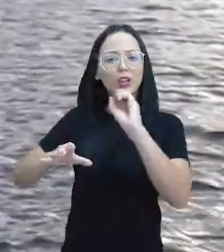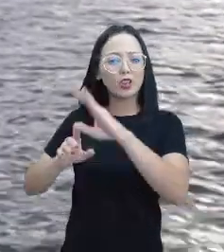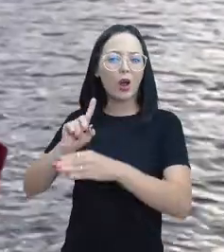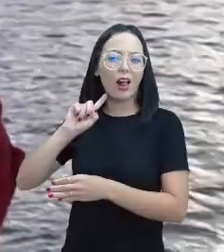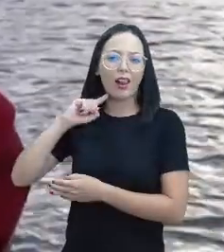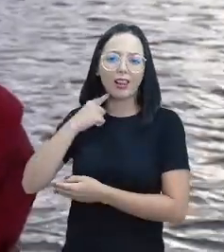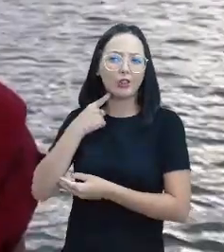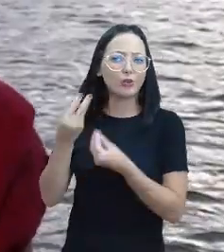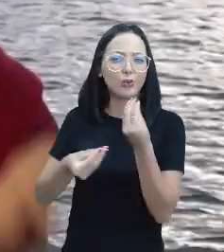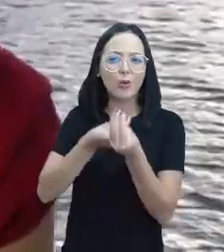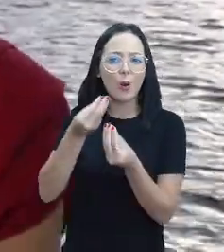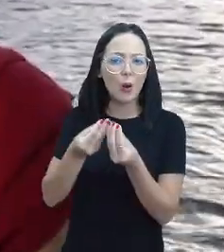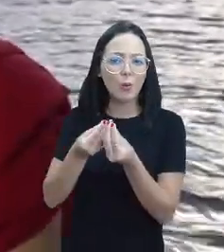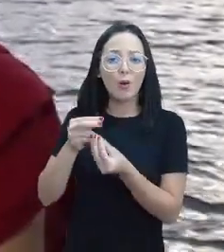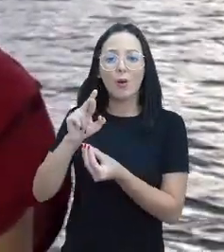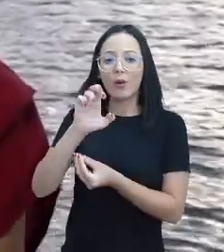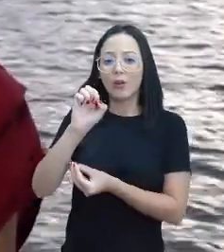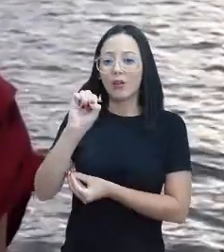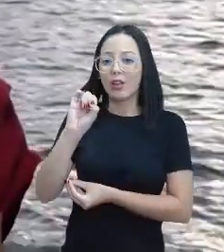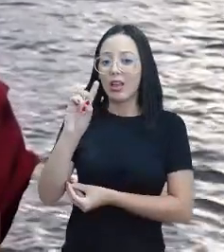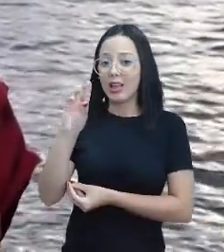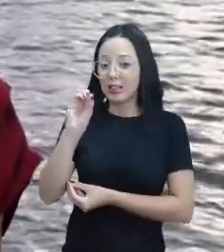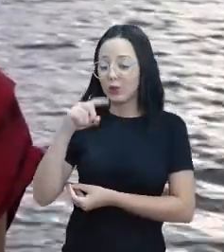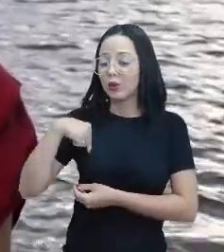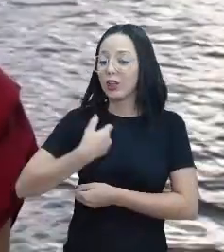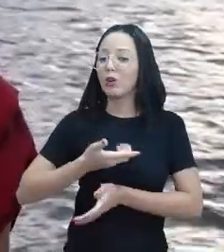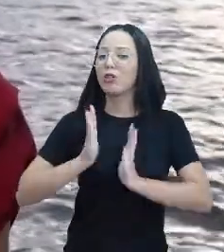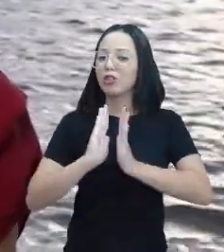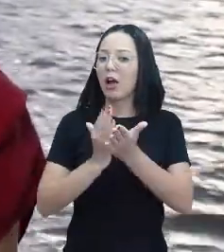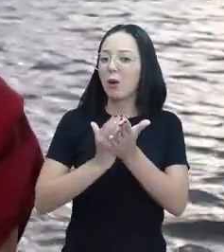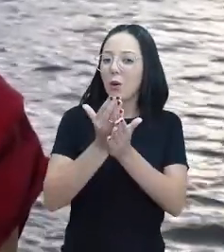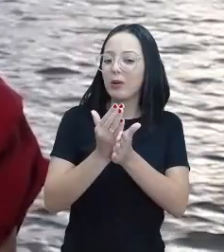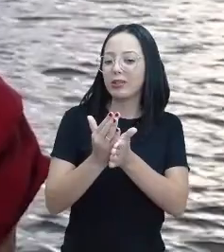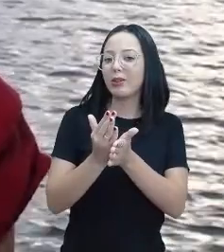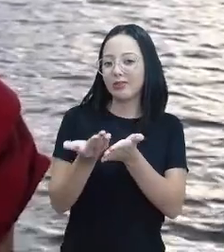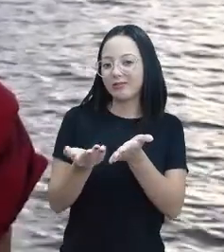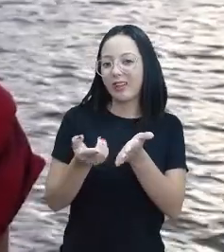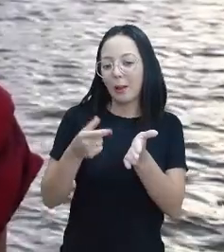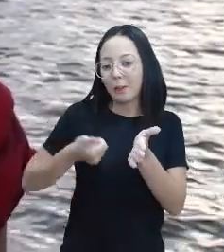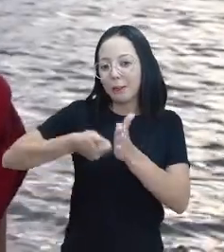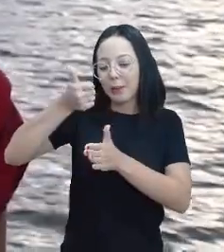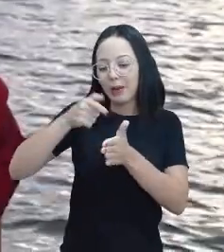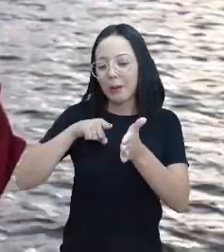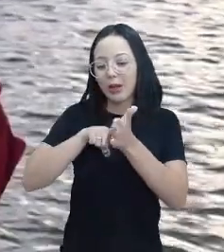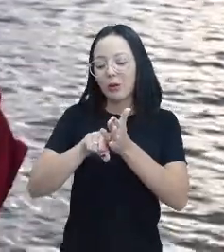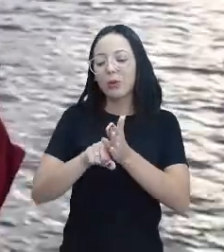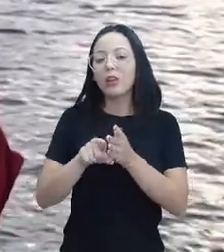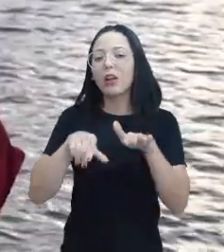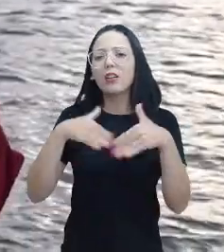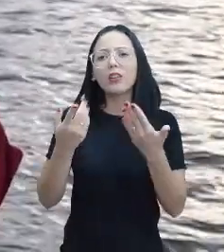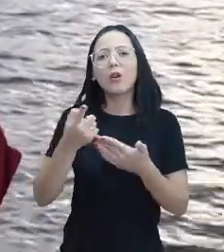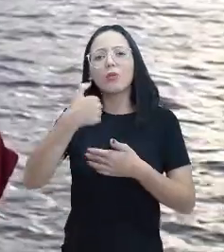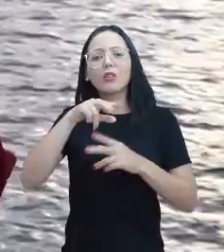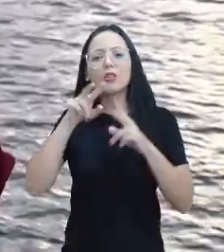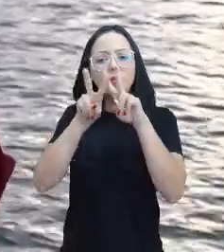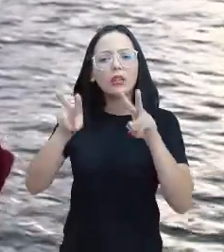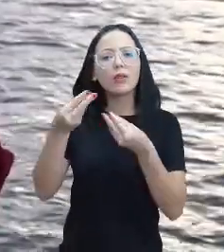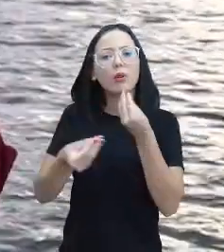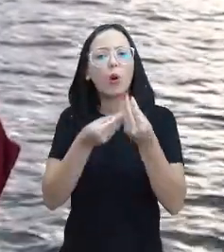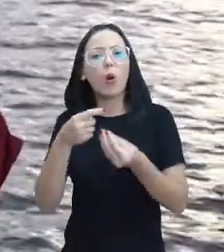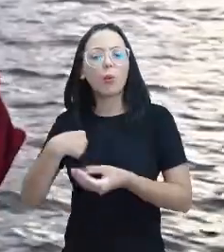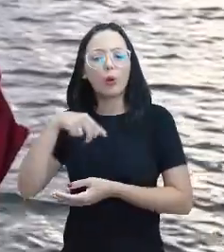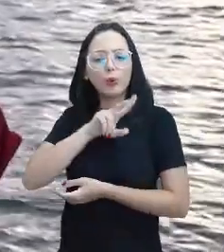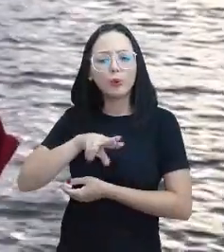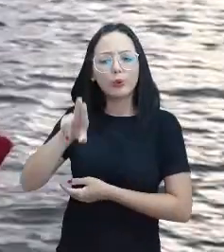lixo, o seu resíduo, que é aquilo que a gente conversou já na pergunta inicial, na primeira pergunta. Então, observe a sua forma de